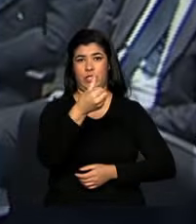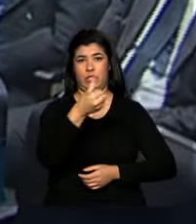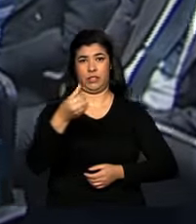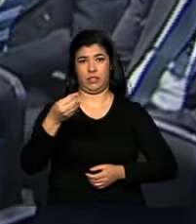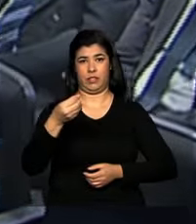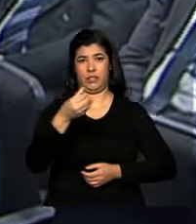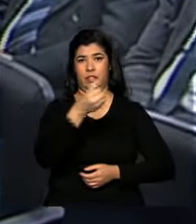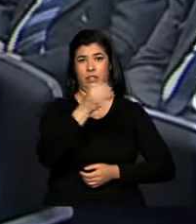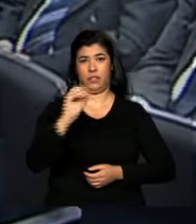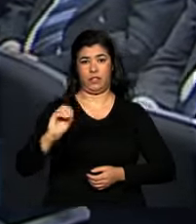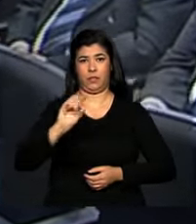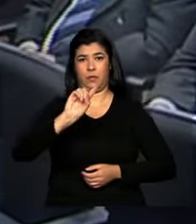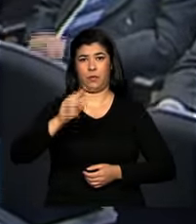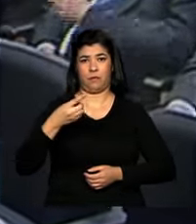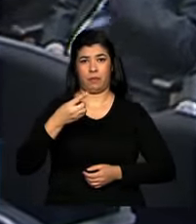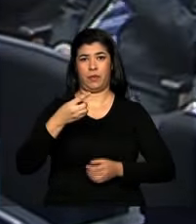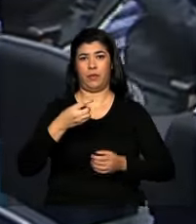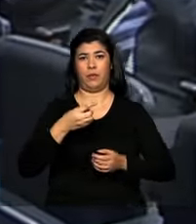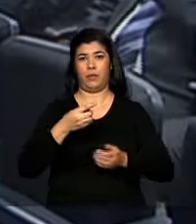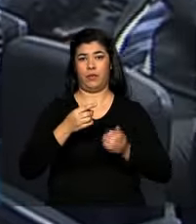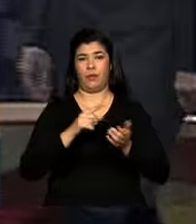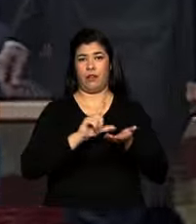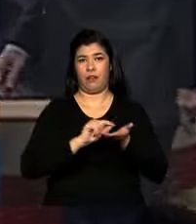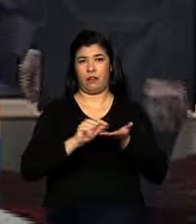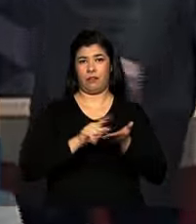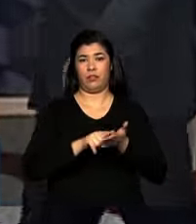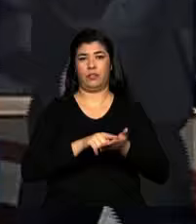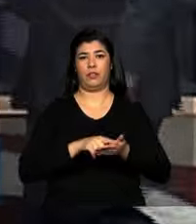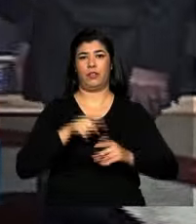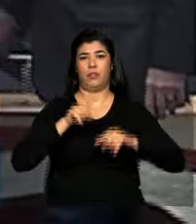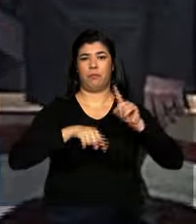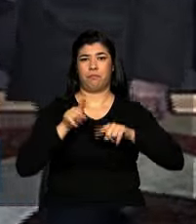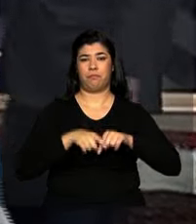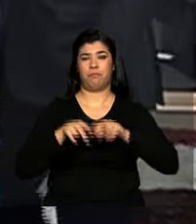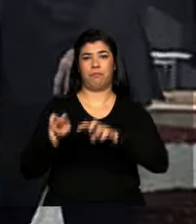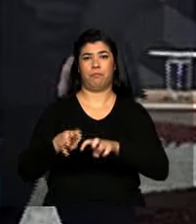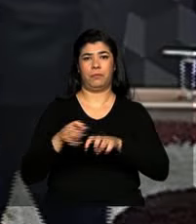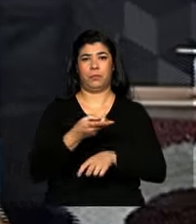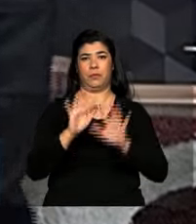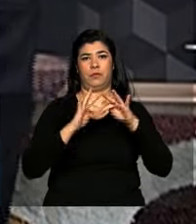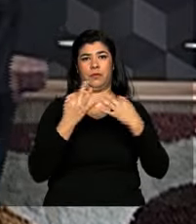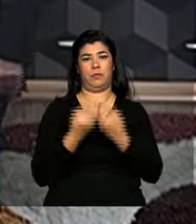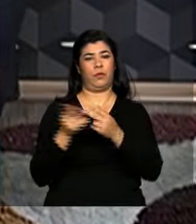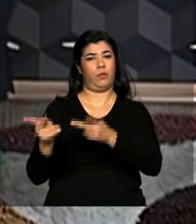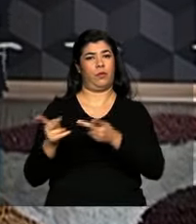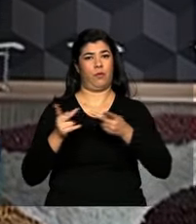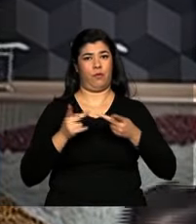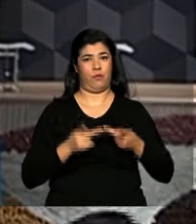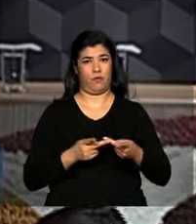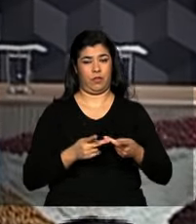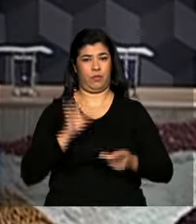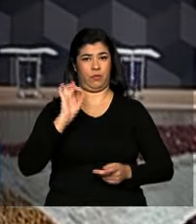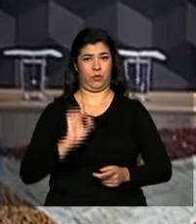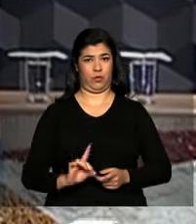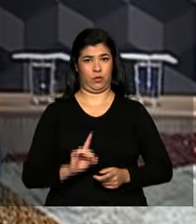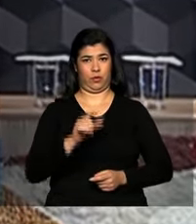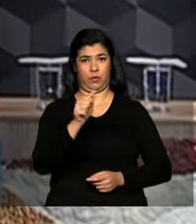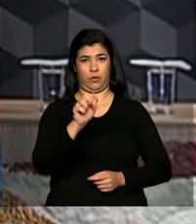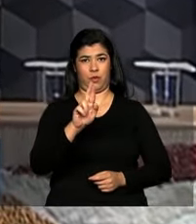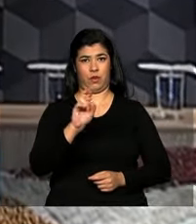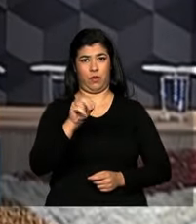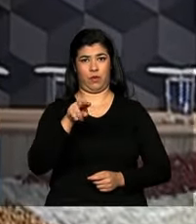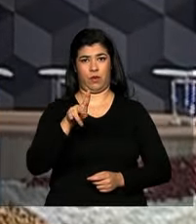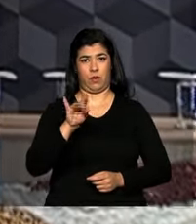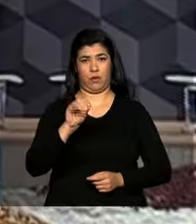agricultores familiares de todo o território nacional. E para celebrar este momento, convidamos o diretor de agronegócios do Banco do Brasil, o